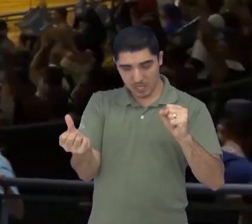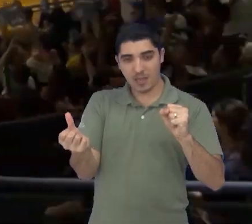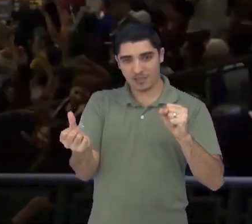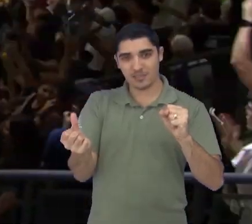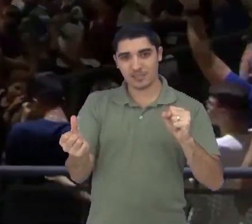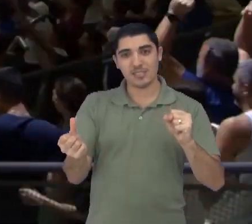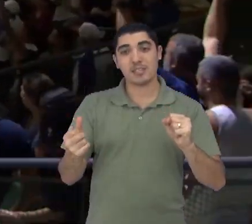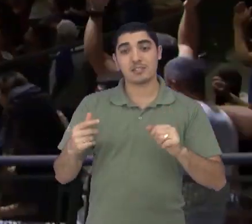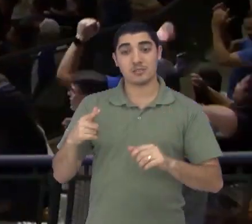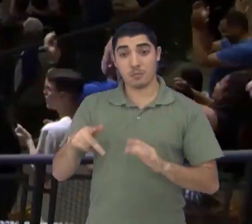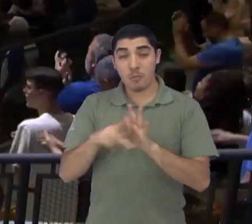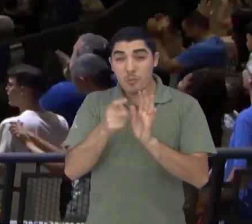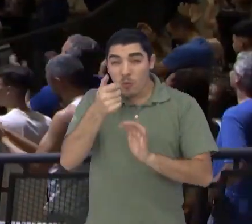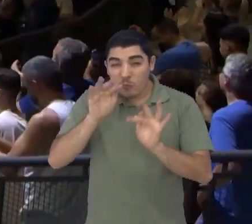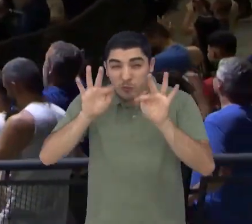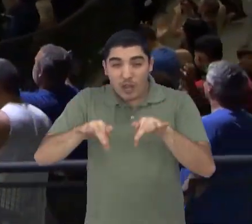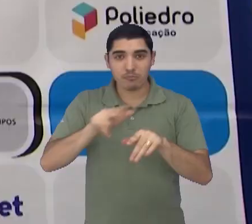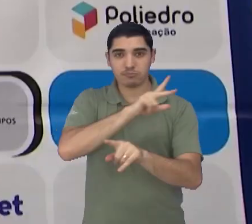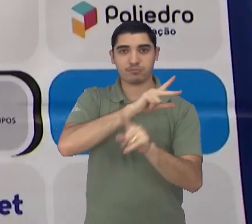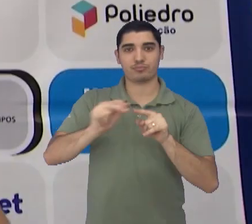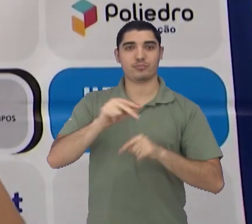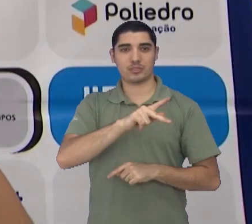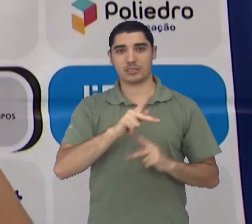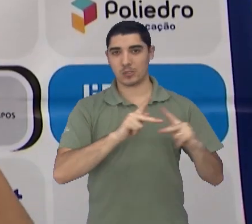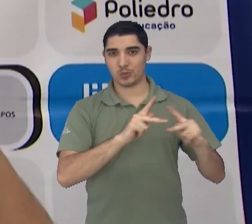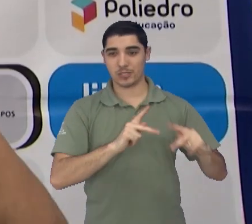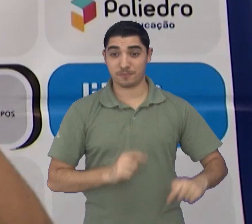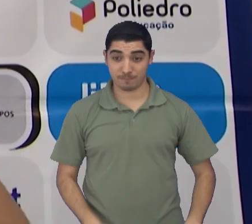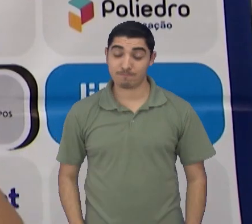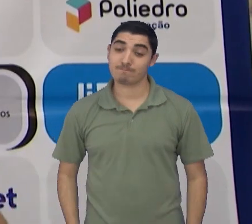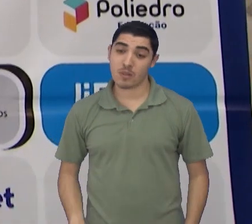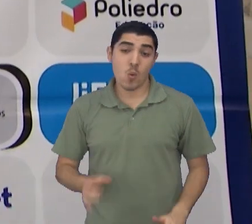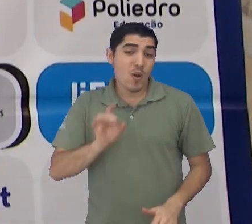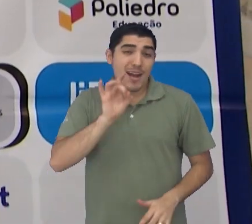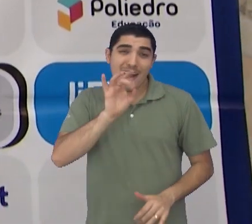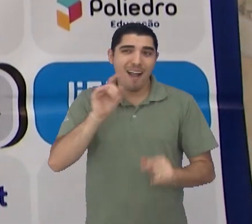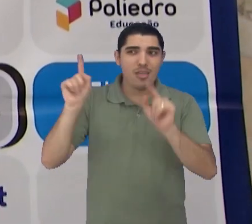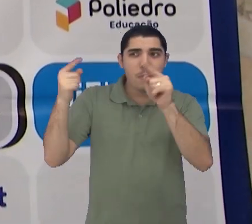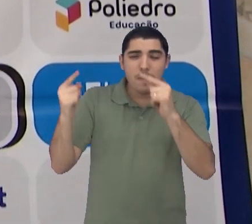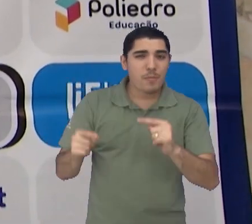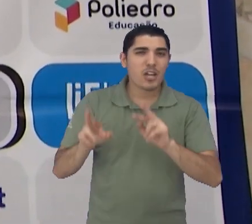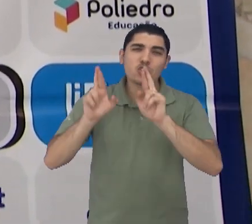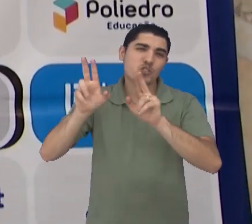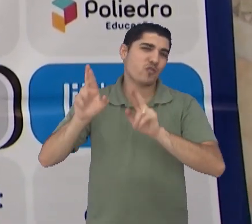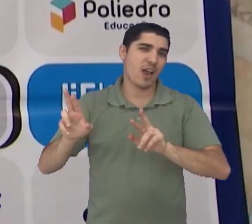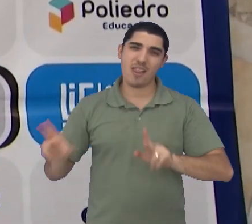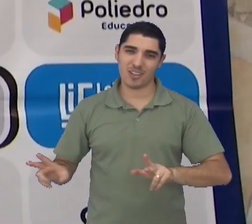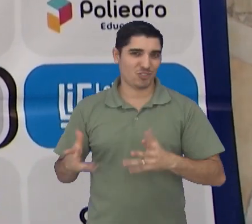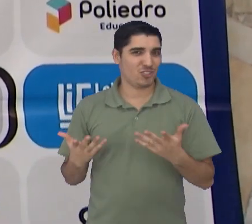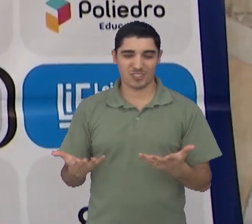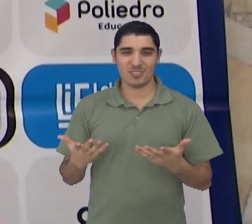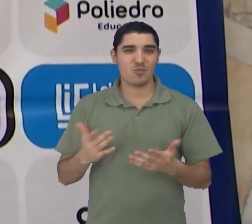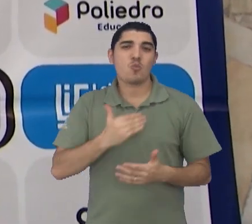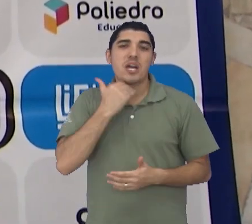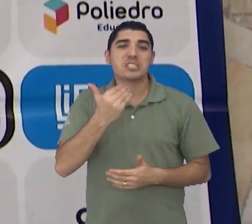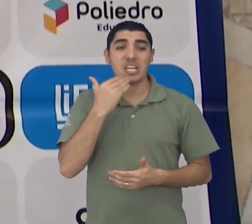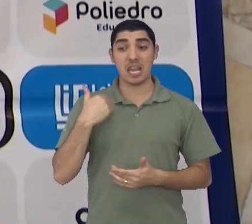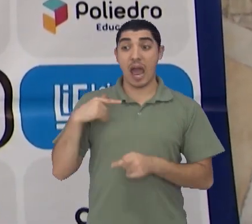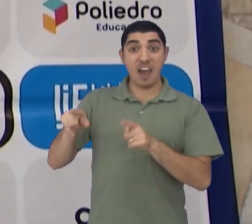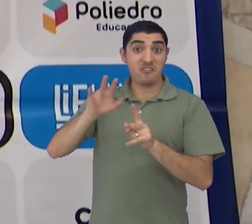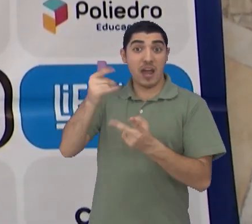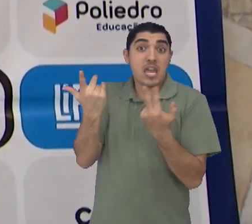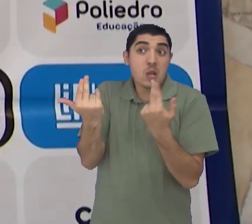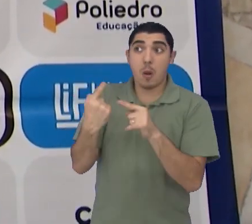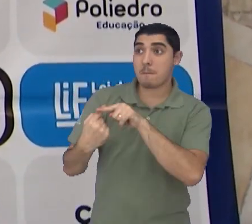jogo definido no finalzinho. Cara, cada jogo é um jogo. Não adianta você falar que você vai fazer a mesma coisa, vai dar certo, ou que você